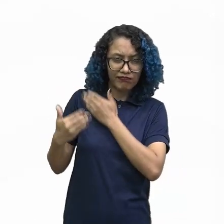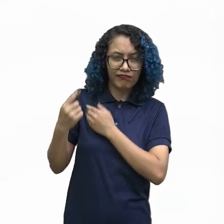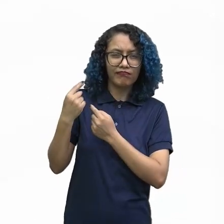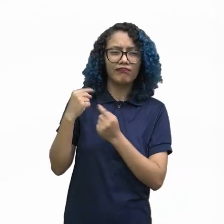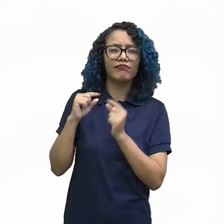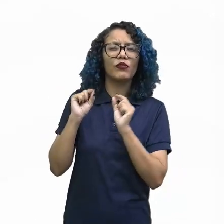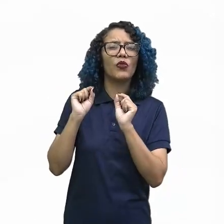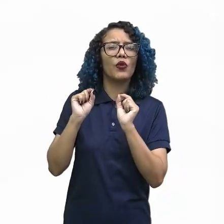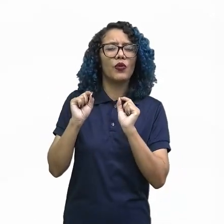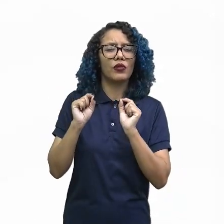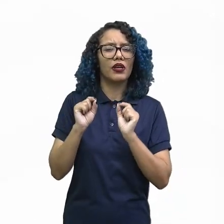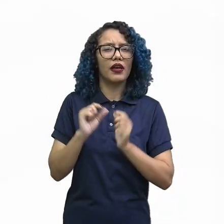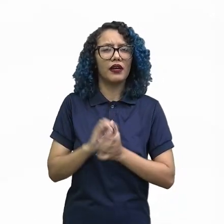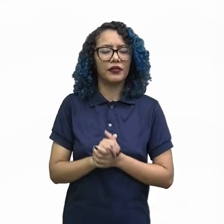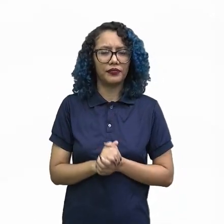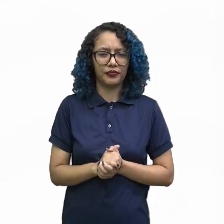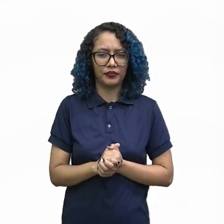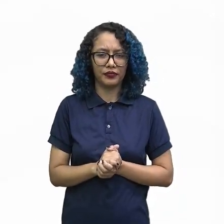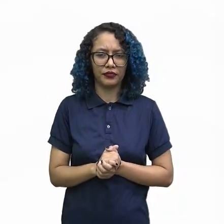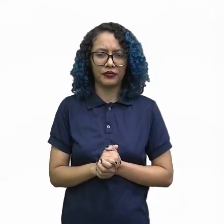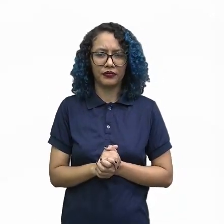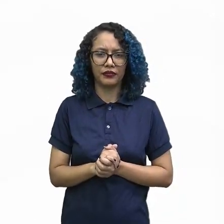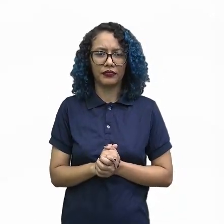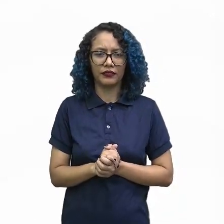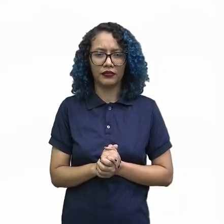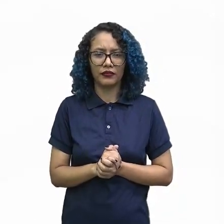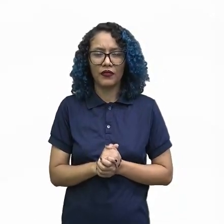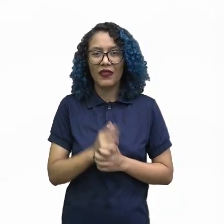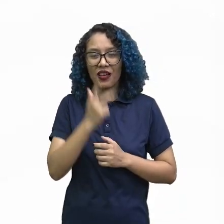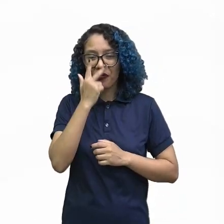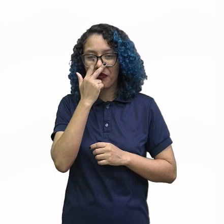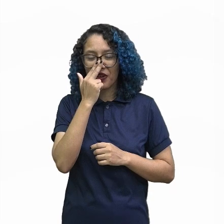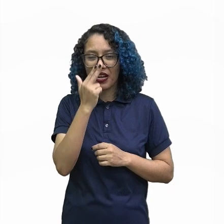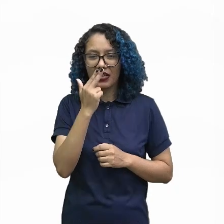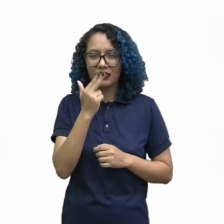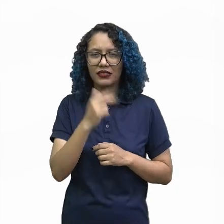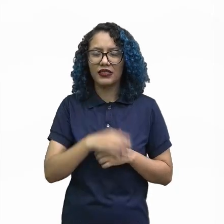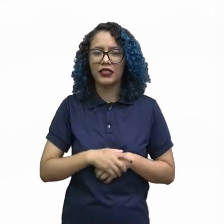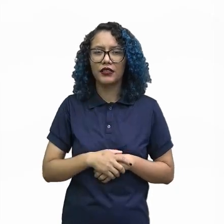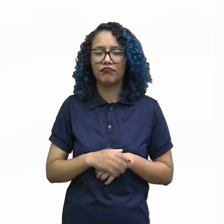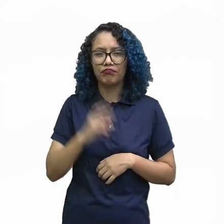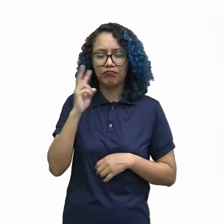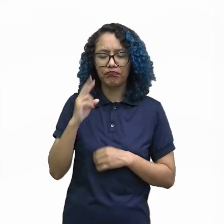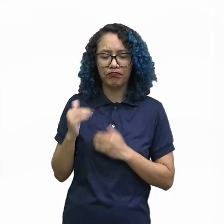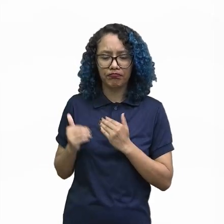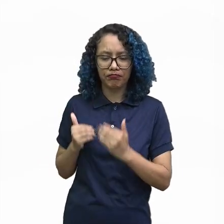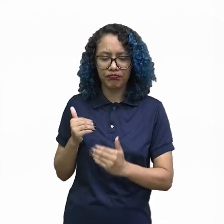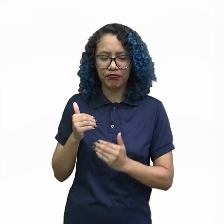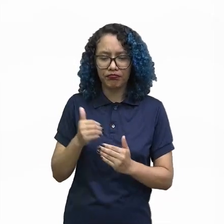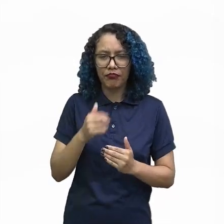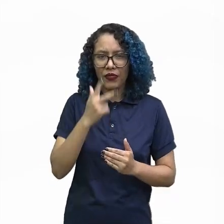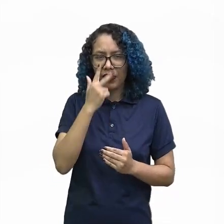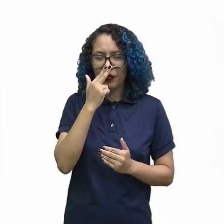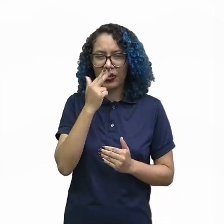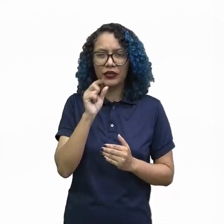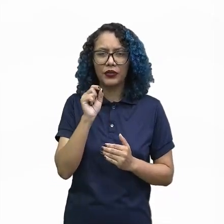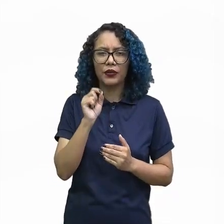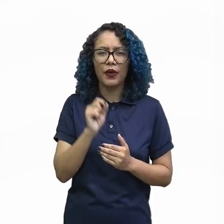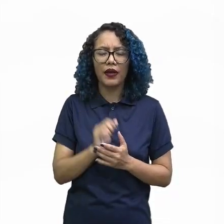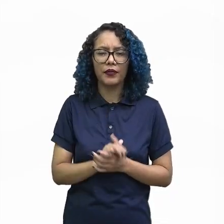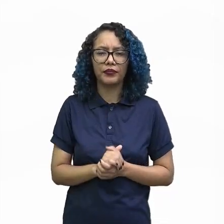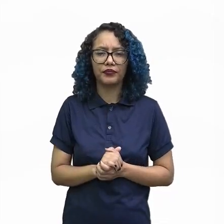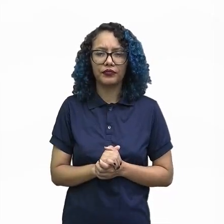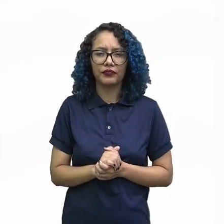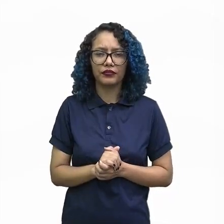há algo que é como se fosse uma pendência ao longo da história com o próprio corpo, com a história do